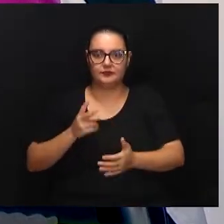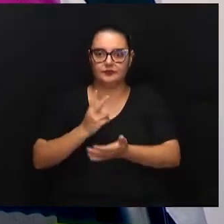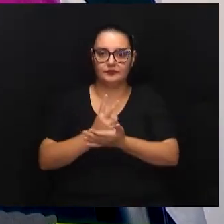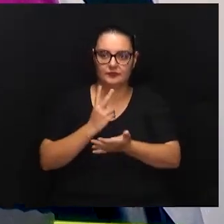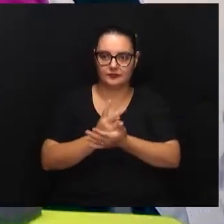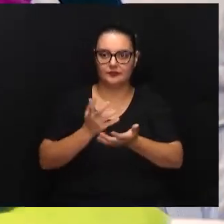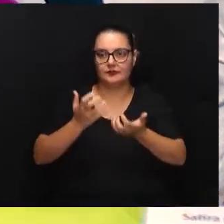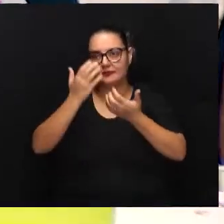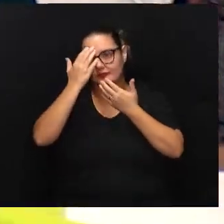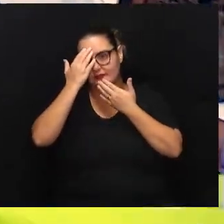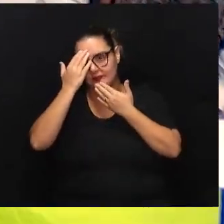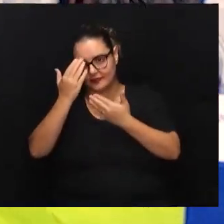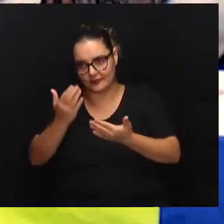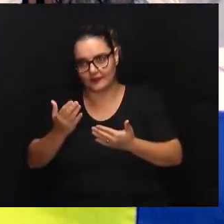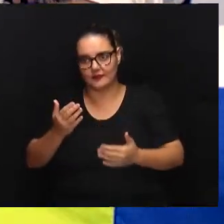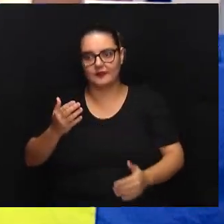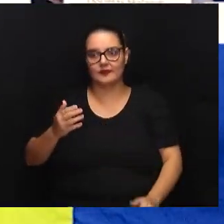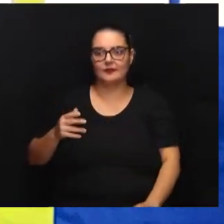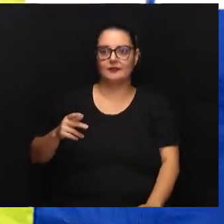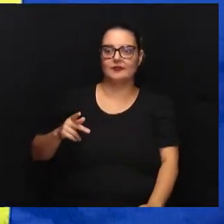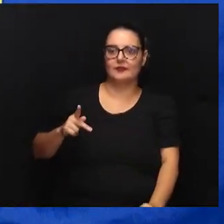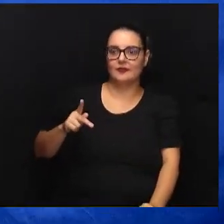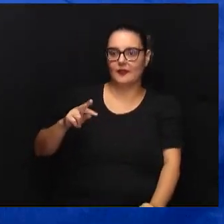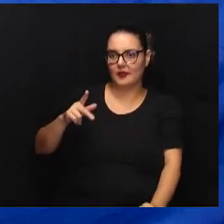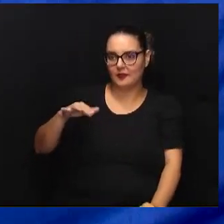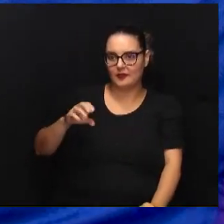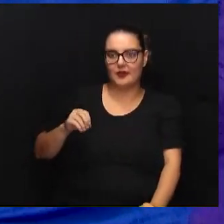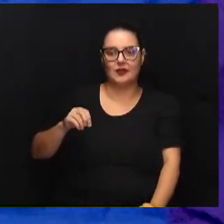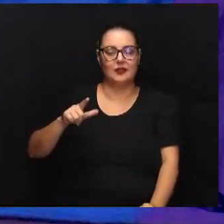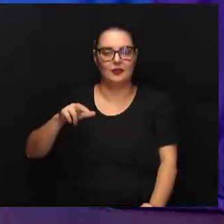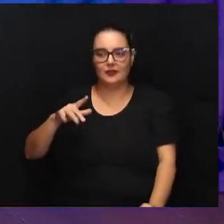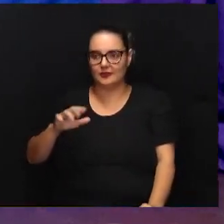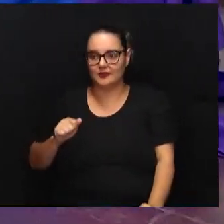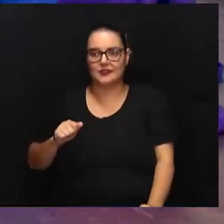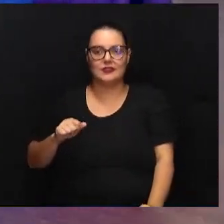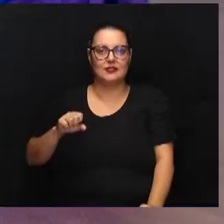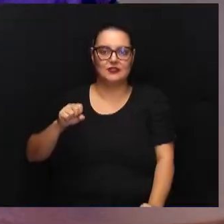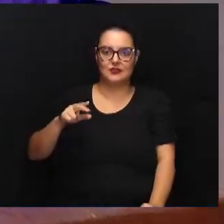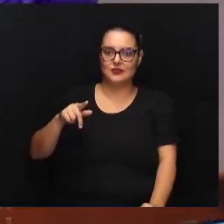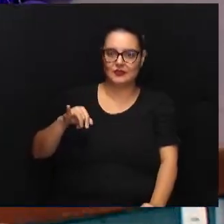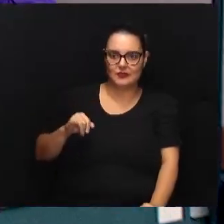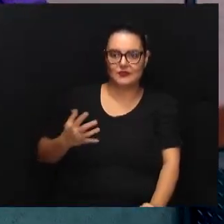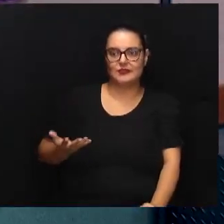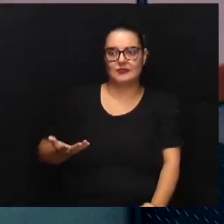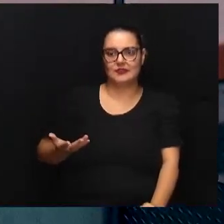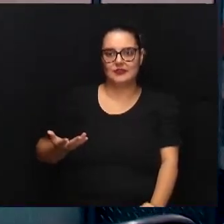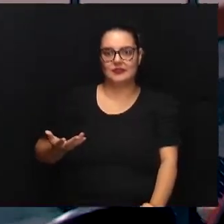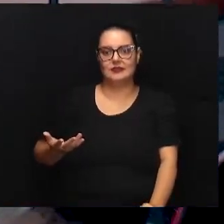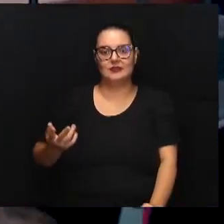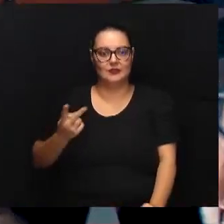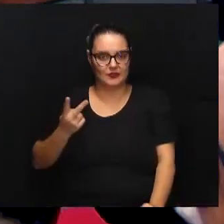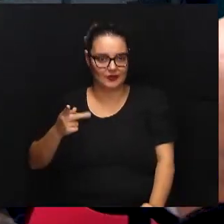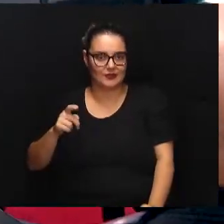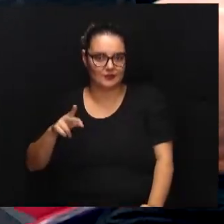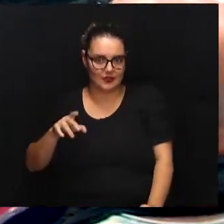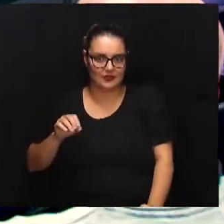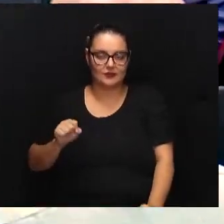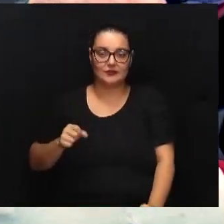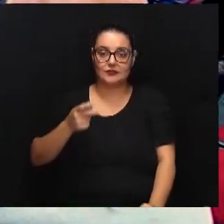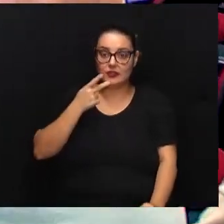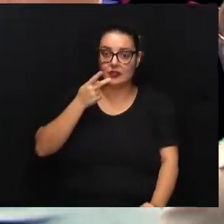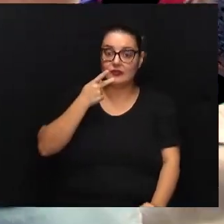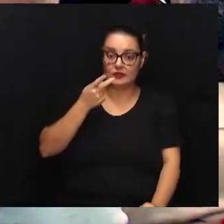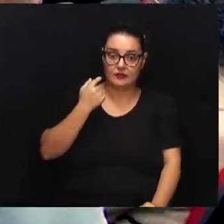a Lúcia, a Suzy, a Bruna, e falar desse projeto. É um projeto que tem